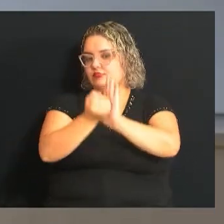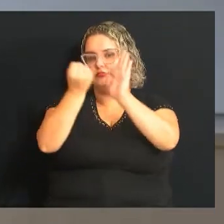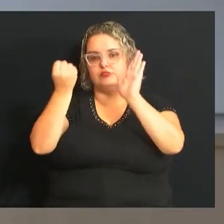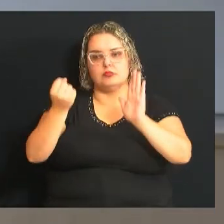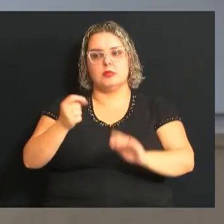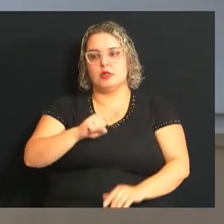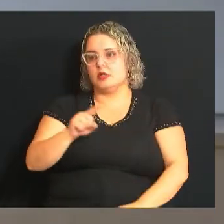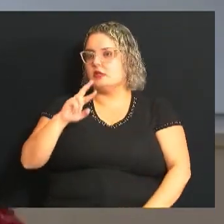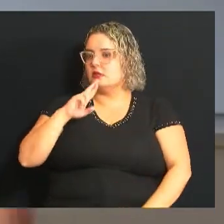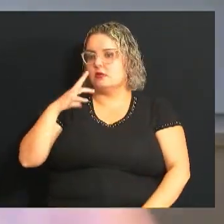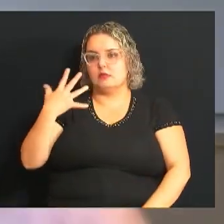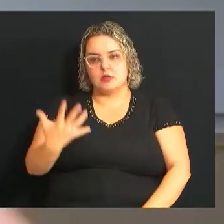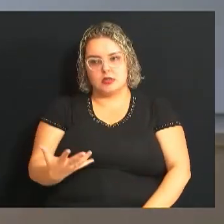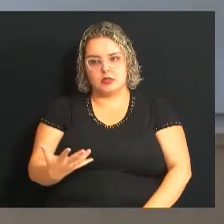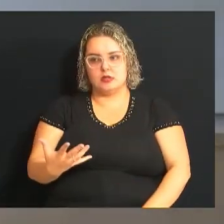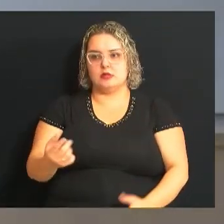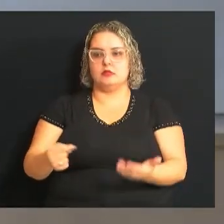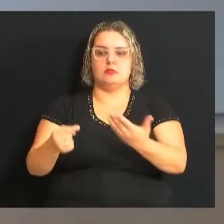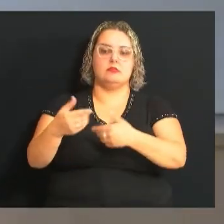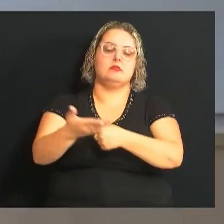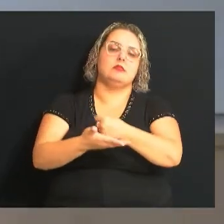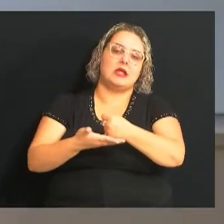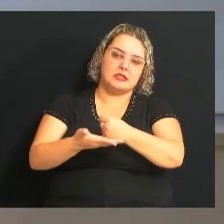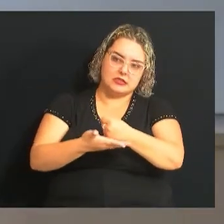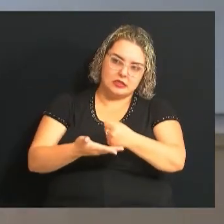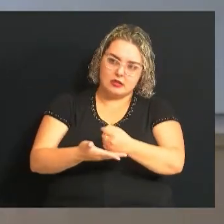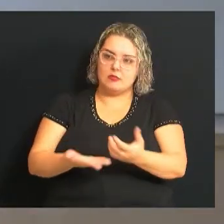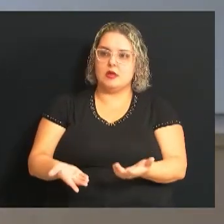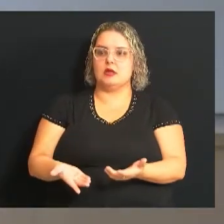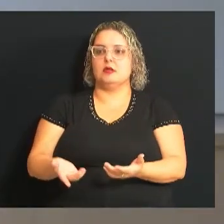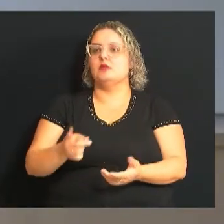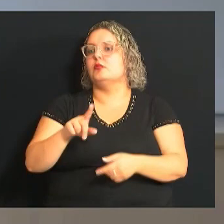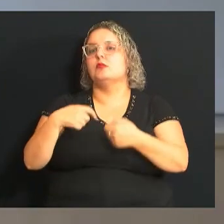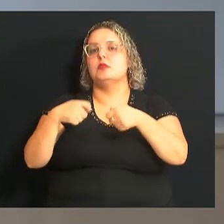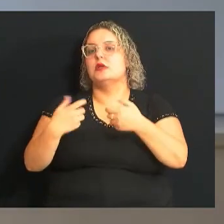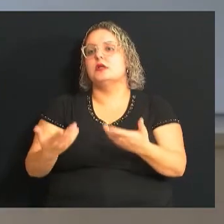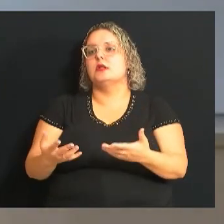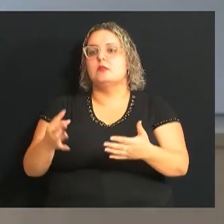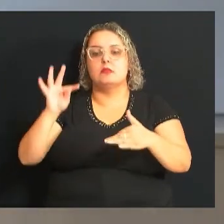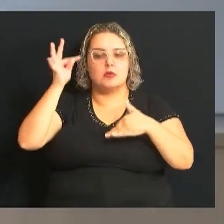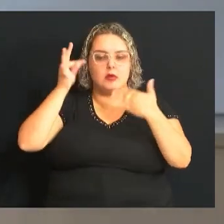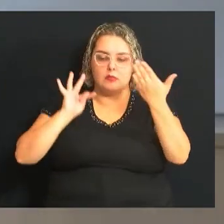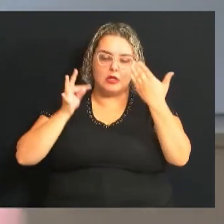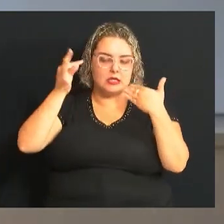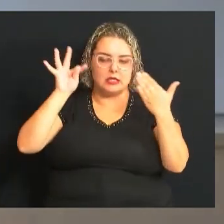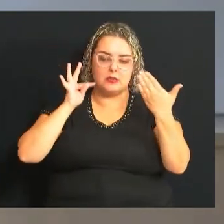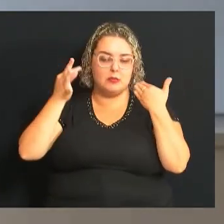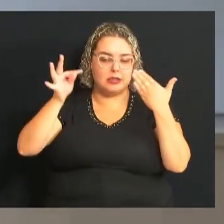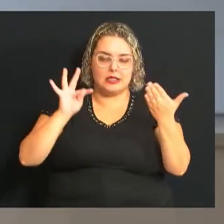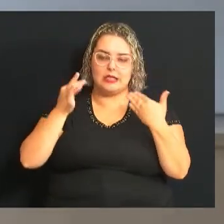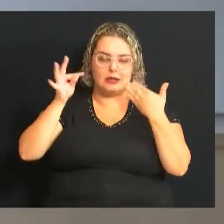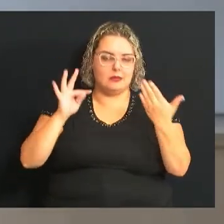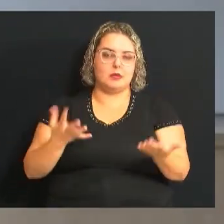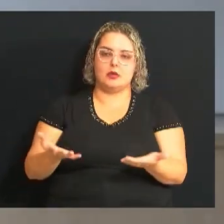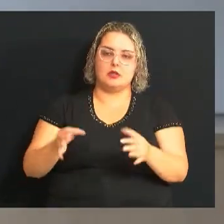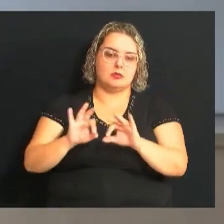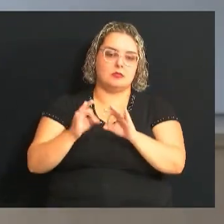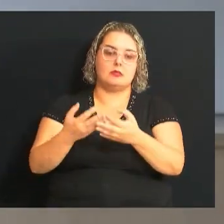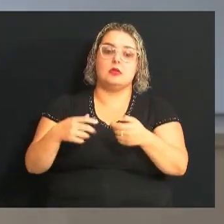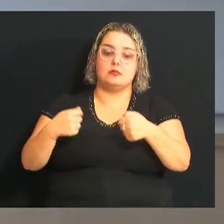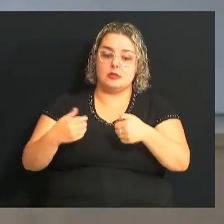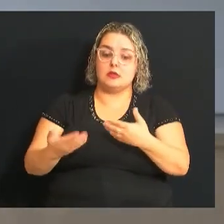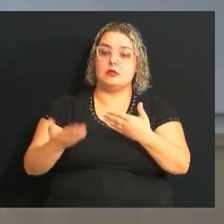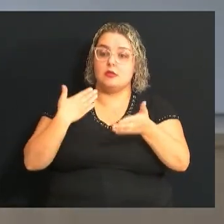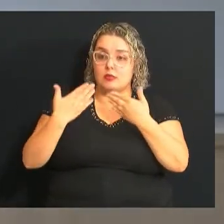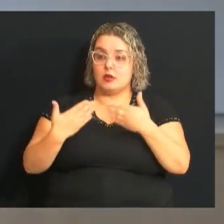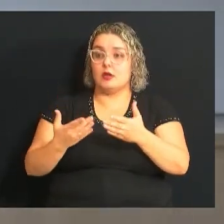resolver as questões minimamente. Eu falo, não precisa ser uma terapia de família, mas tem que conversar minimamente quando esse casamento acaba, porque